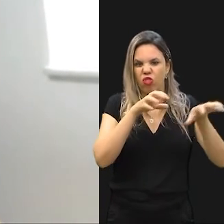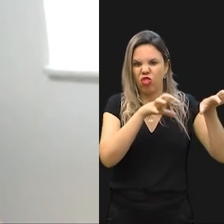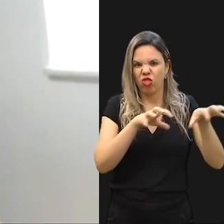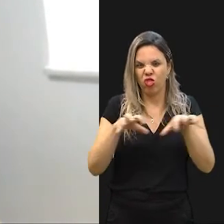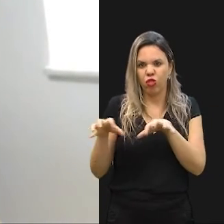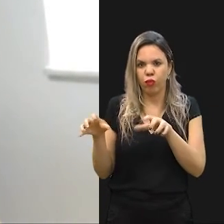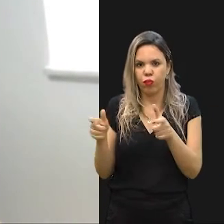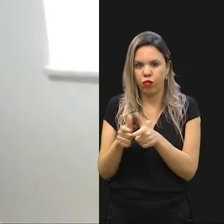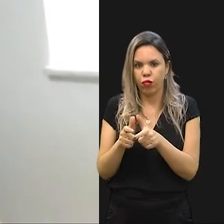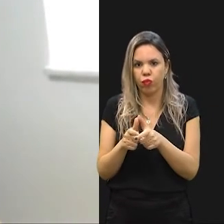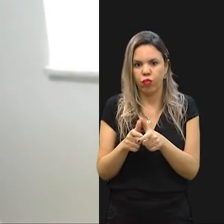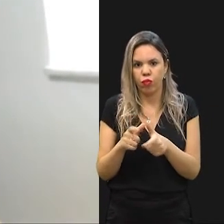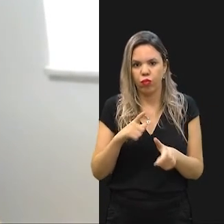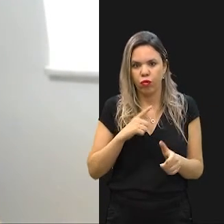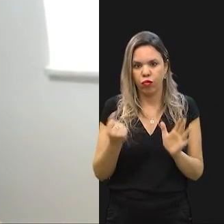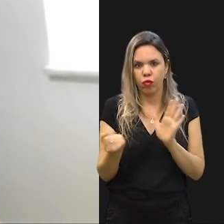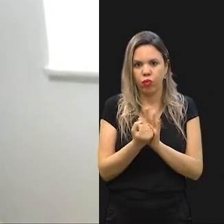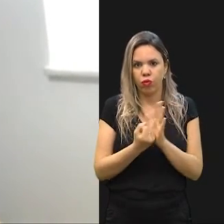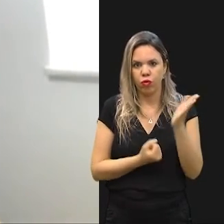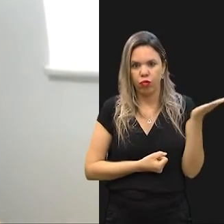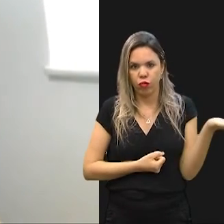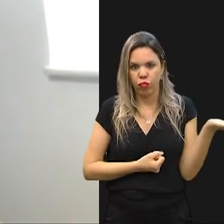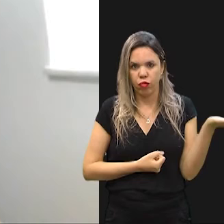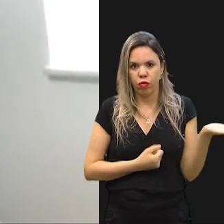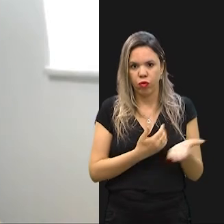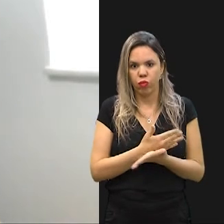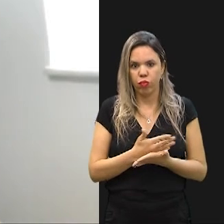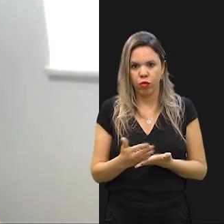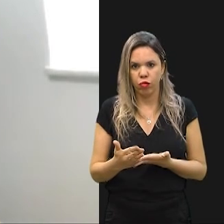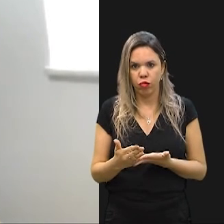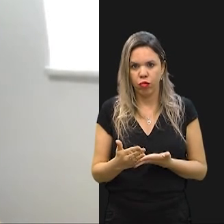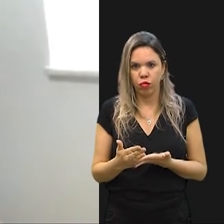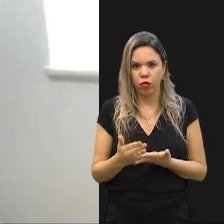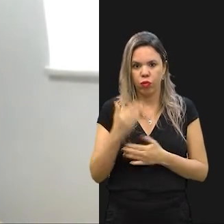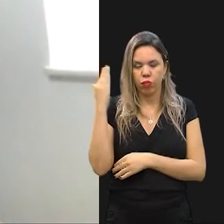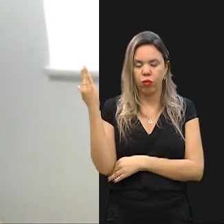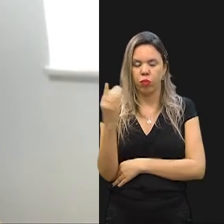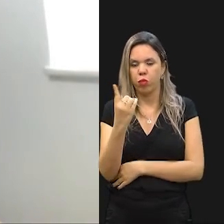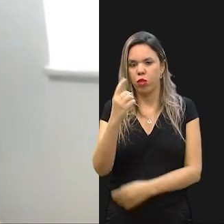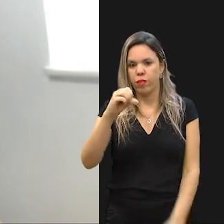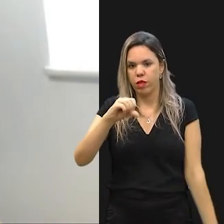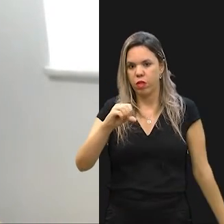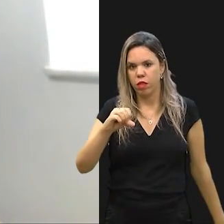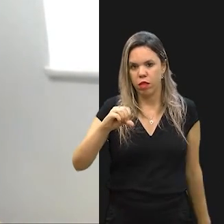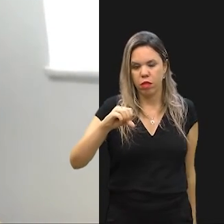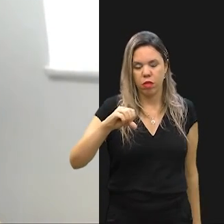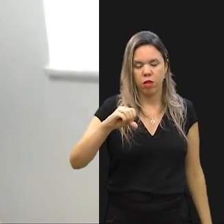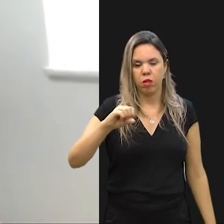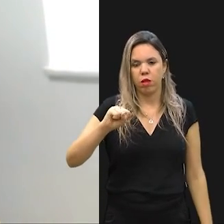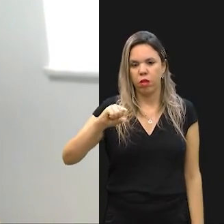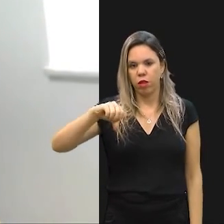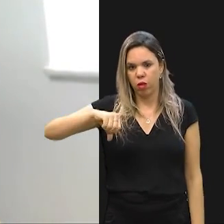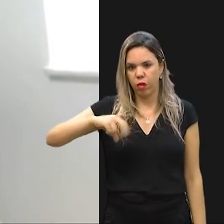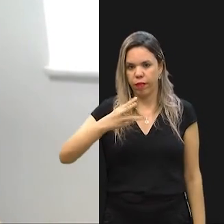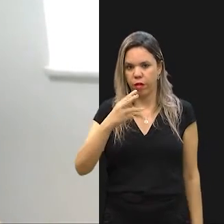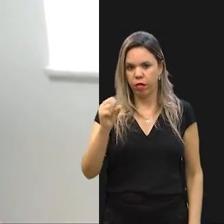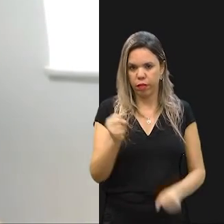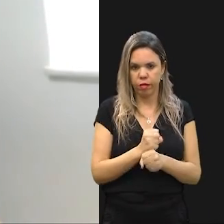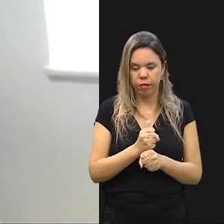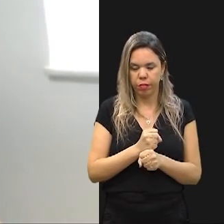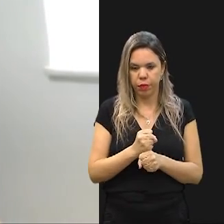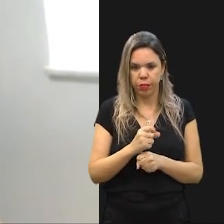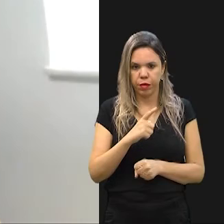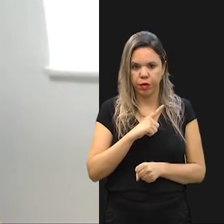menores que nós registramos desde que começamos as medições em 1989. Então, mais de 30 anos, a gente